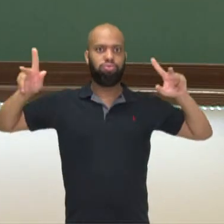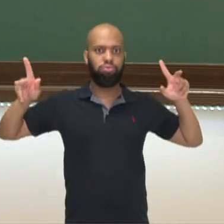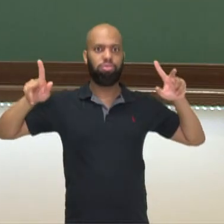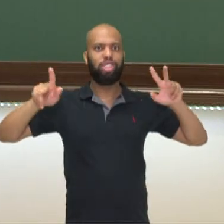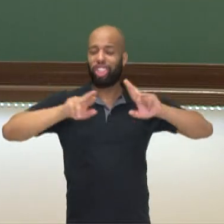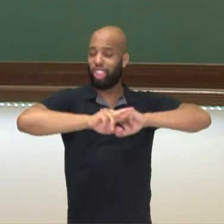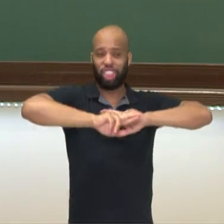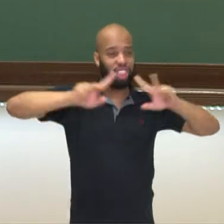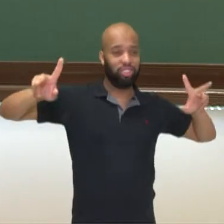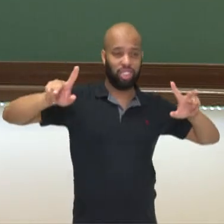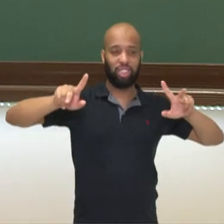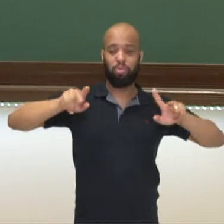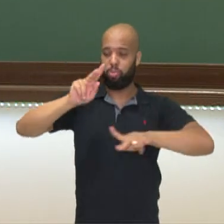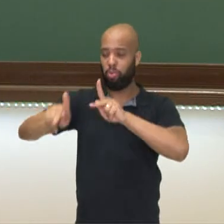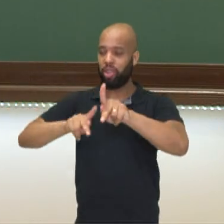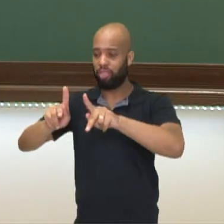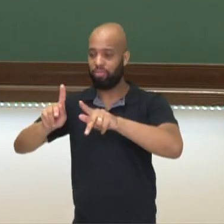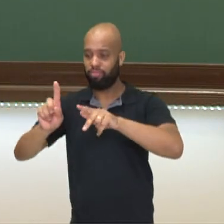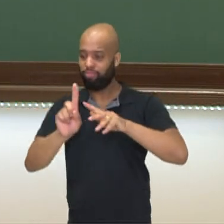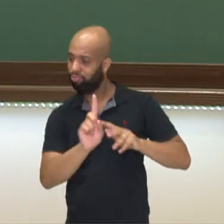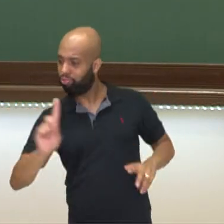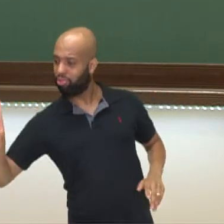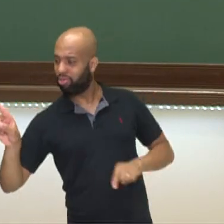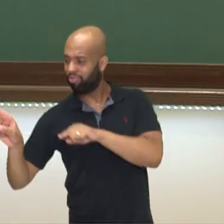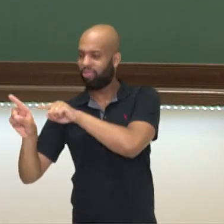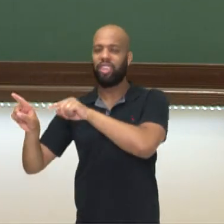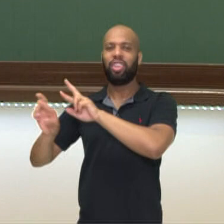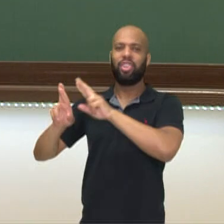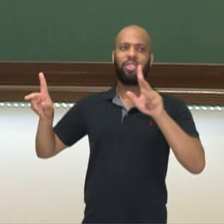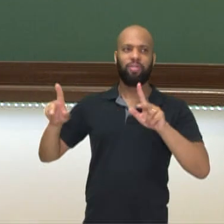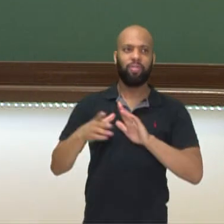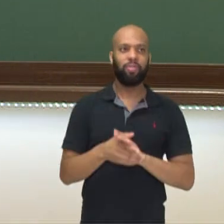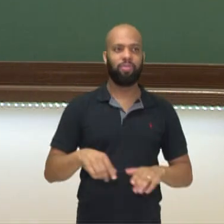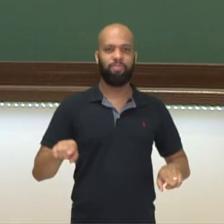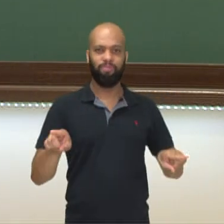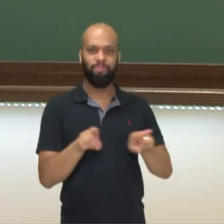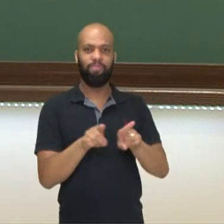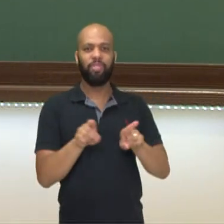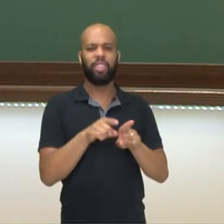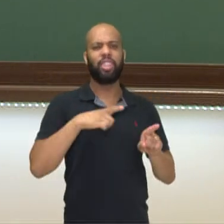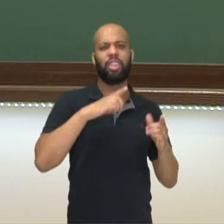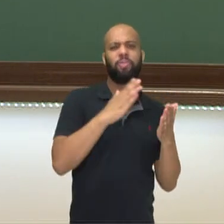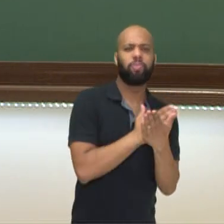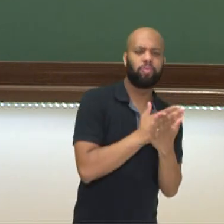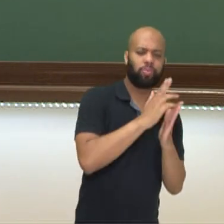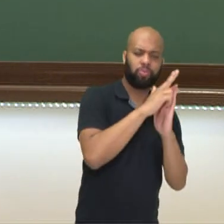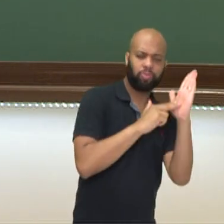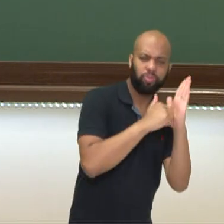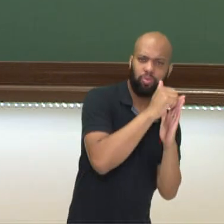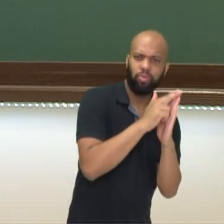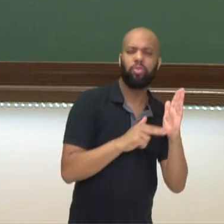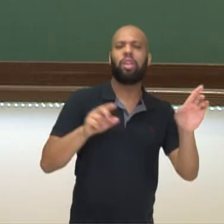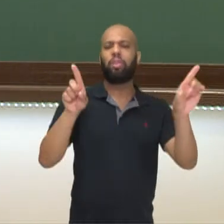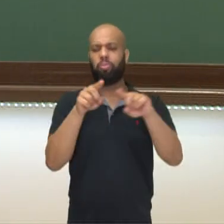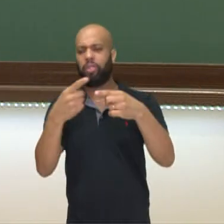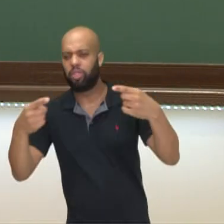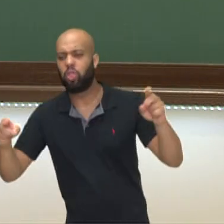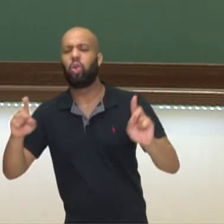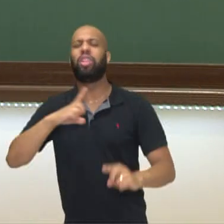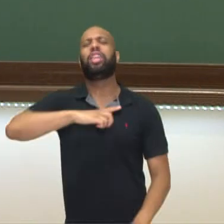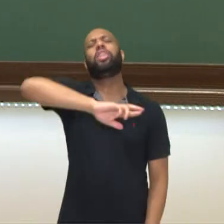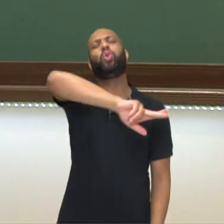comum. São chamados gênios. Aí tem Leonardo da Vinci, tem Mozart, você tem